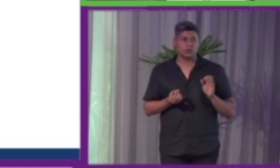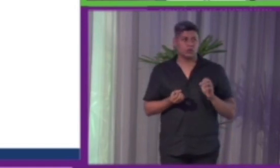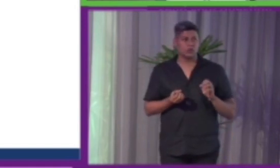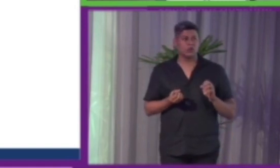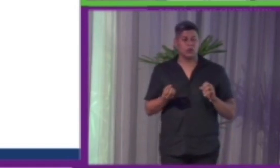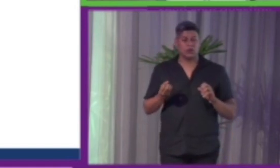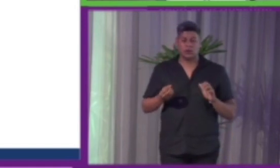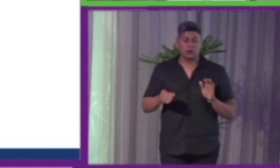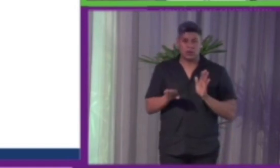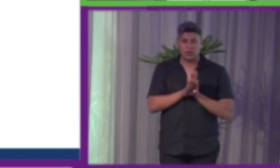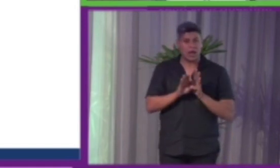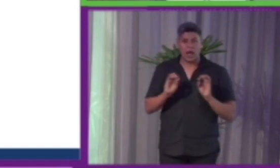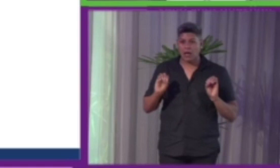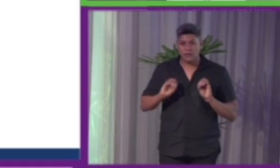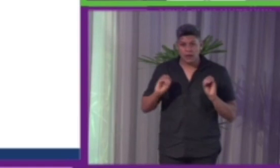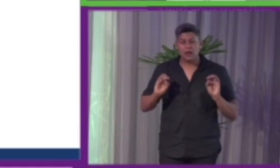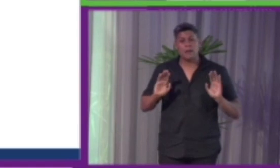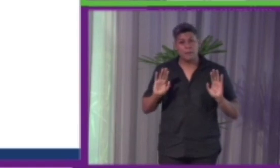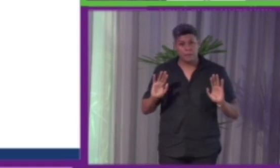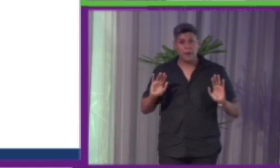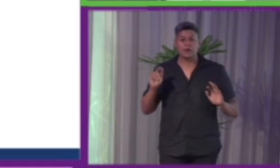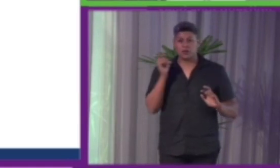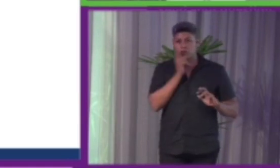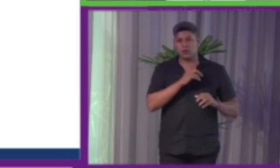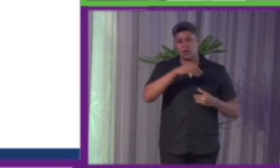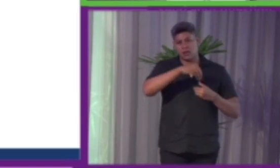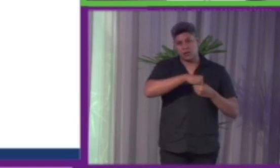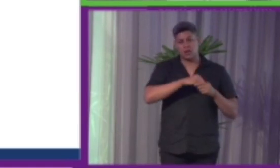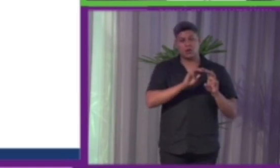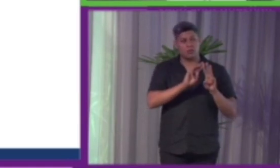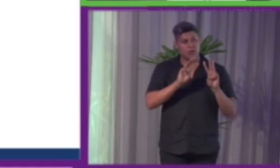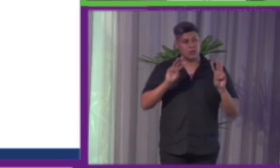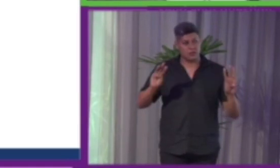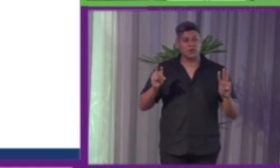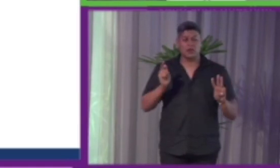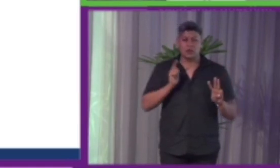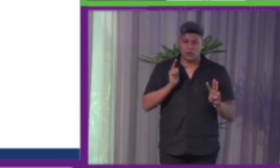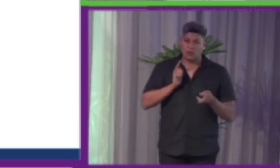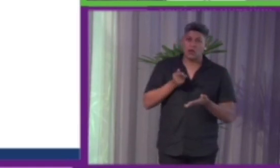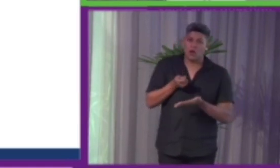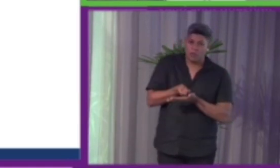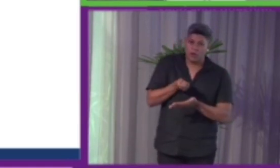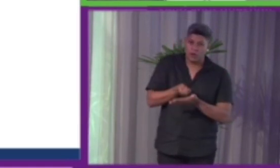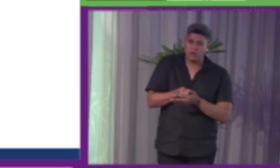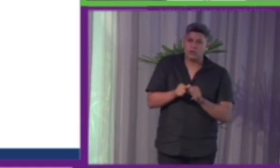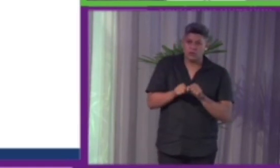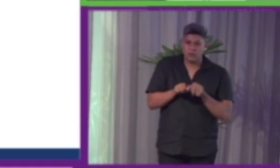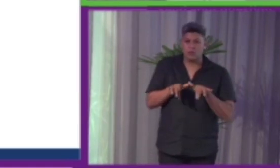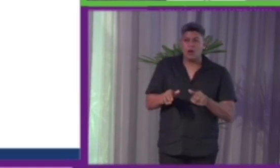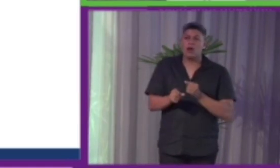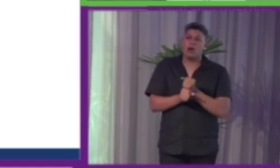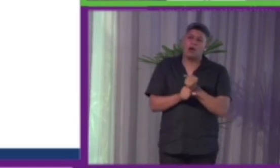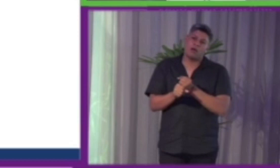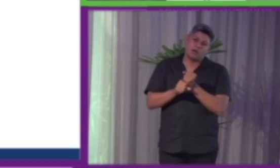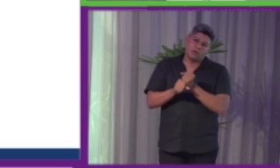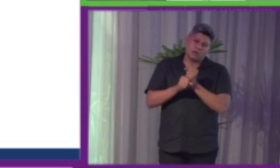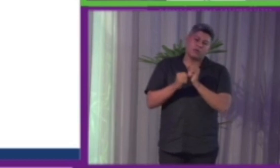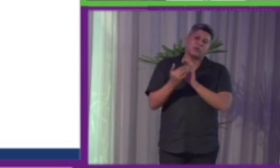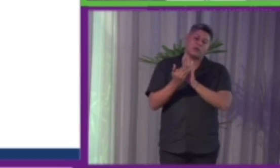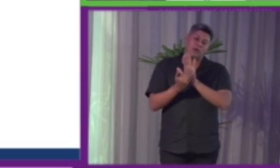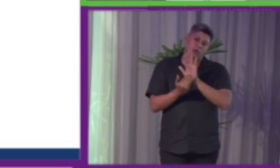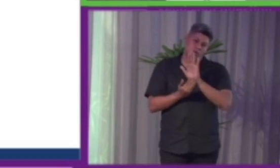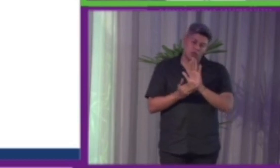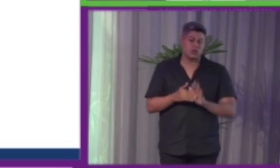para eles, mas a gente consegue trazer isso para dentro da nossa plataforma, que tem uma obrigação de publicação anual desses dados, e é